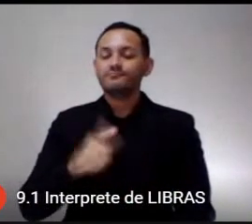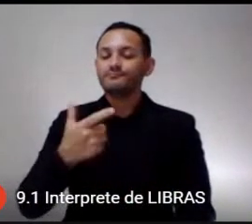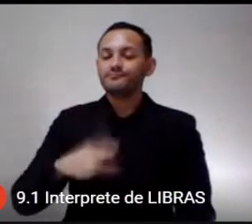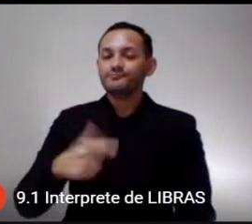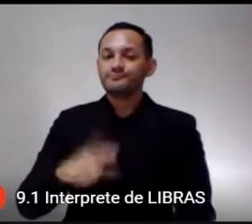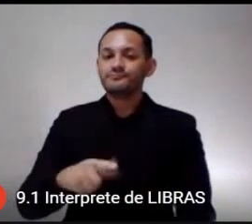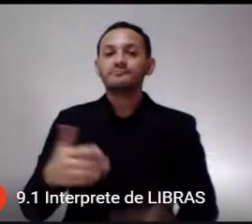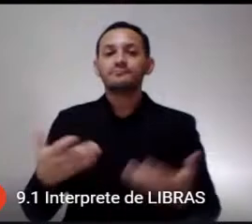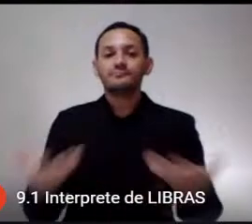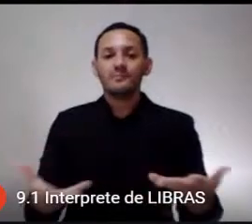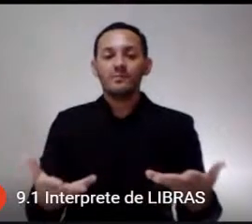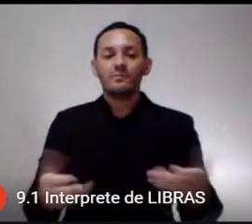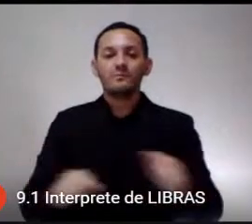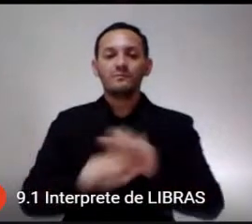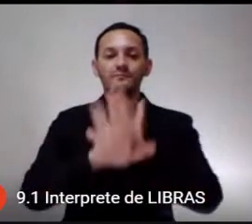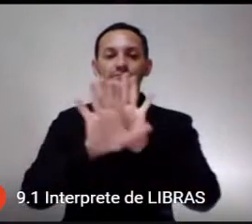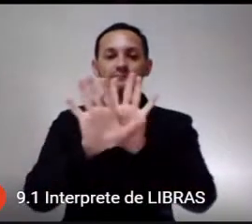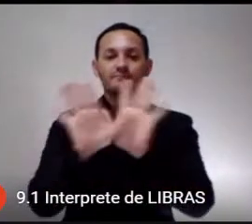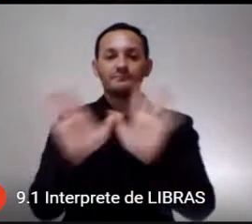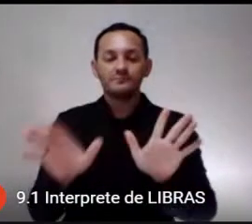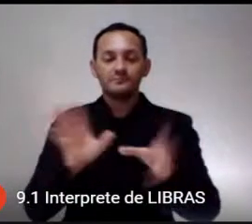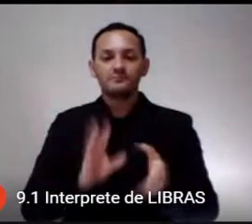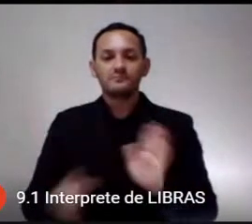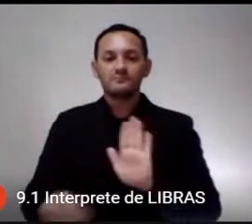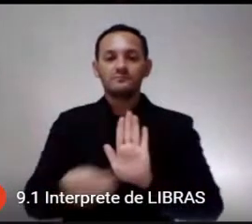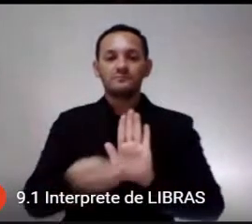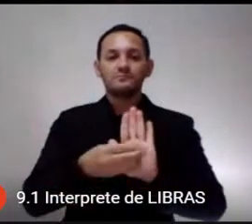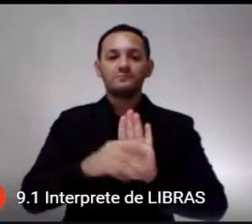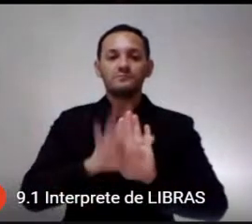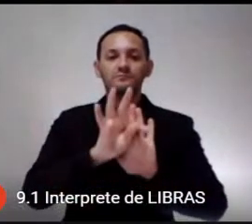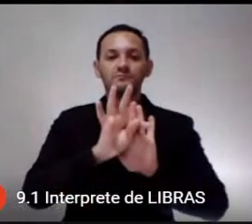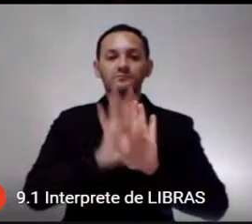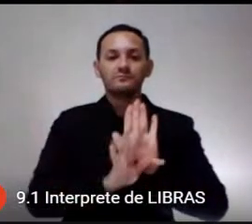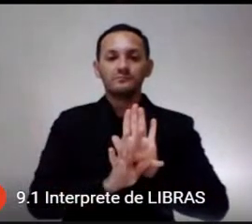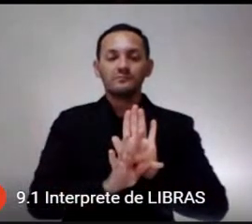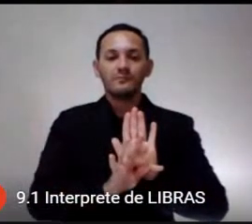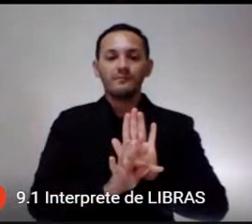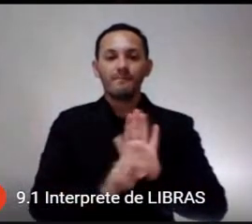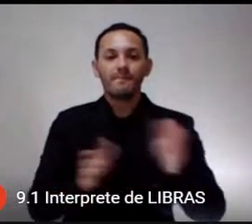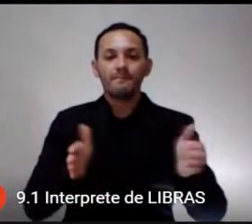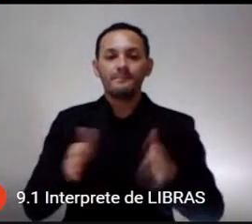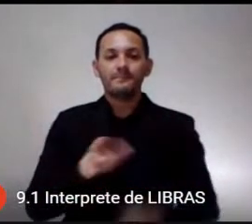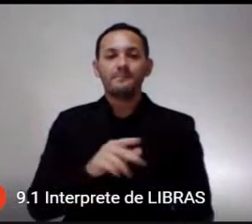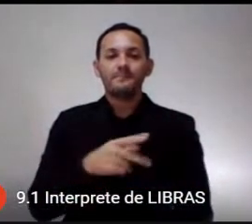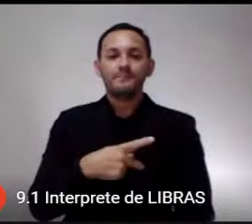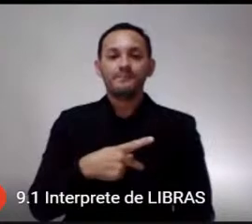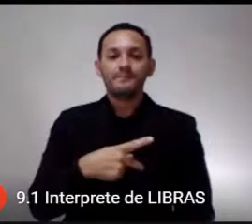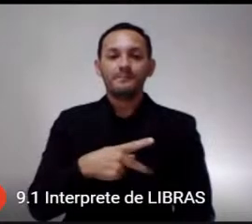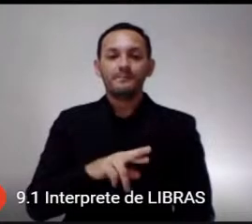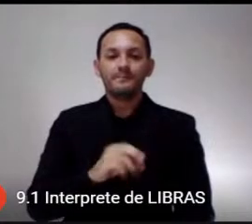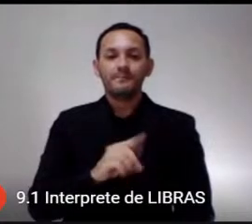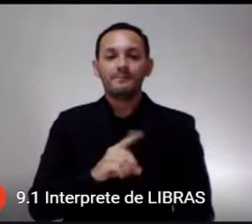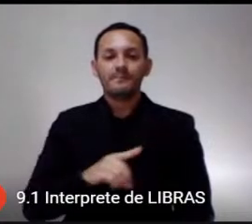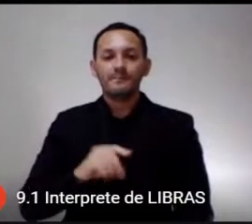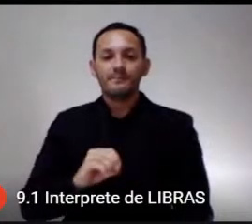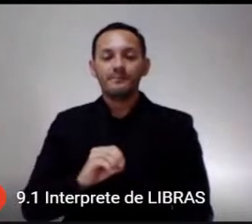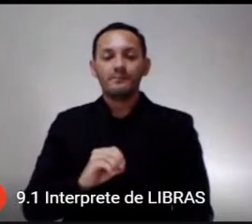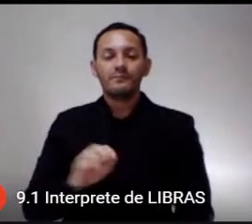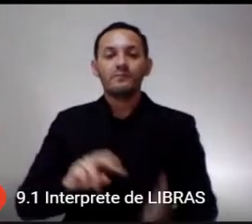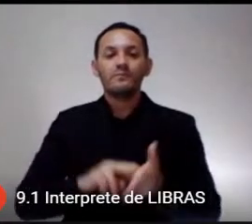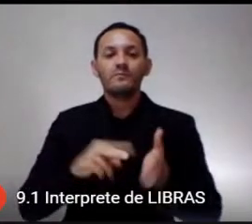que a inclusão no texto legal, acima da palavra prazos, significa que são prazos